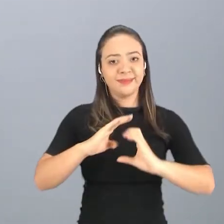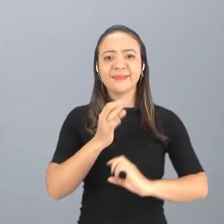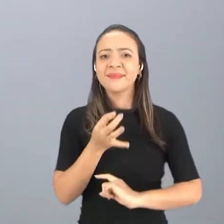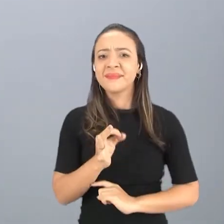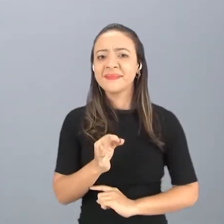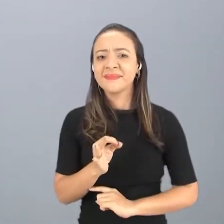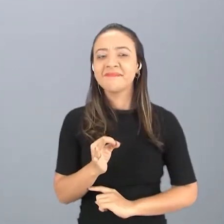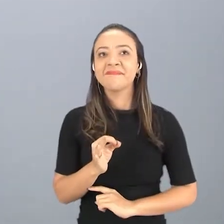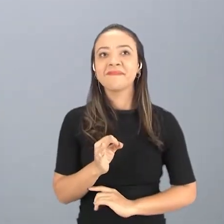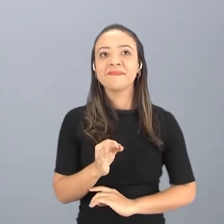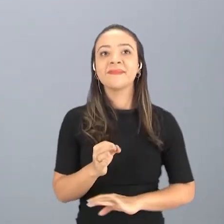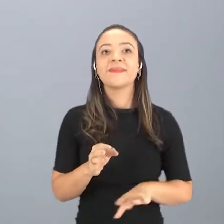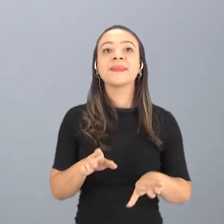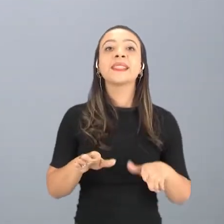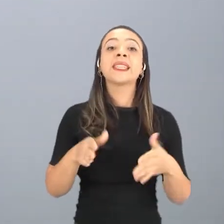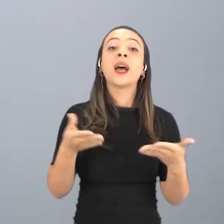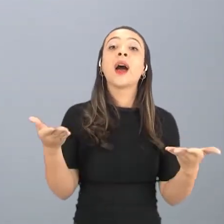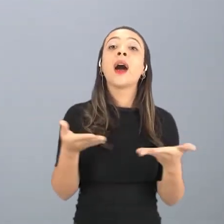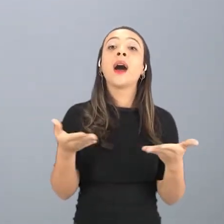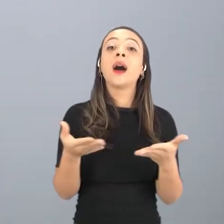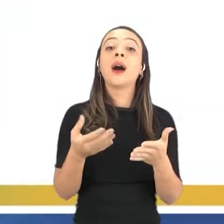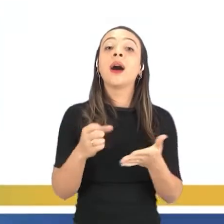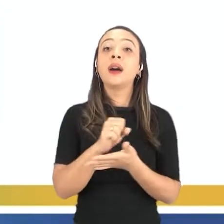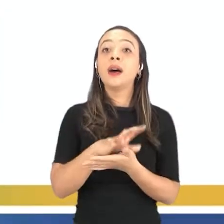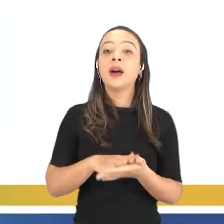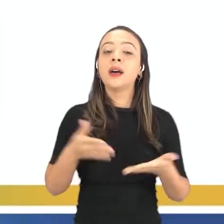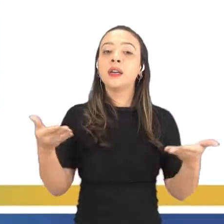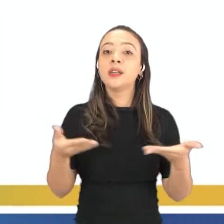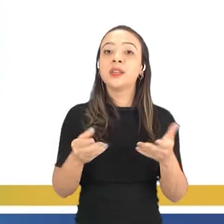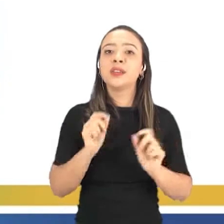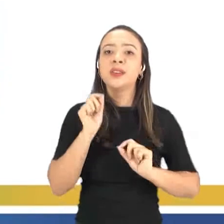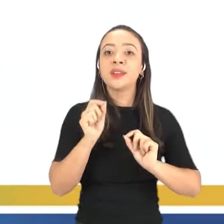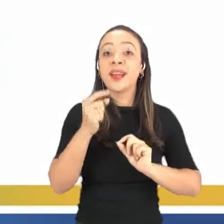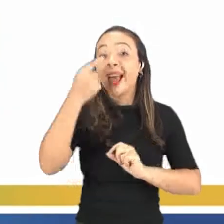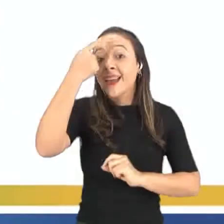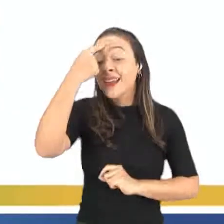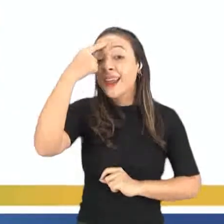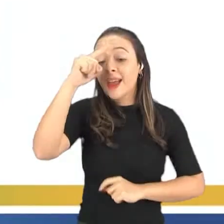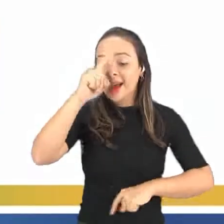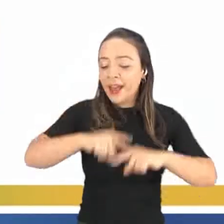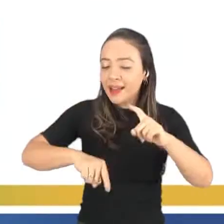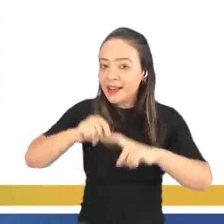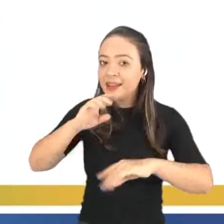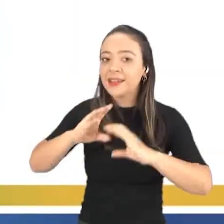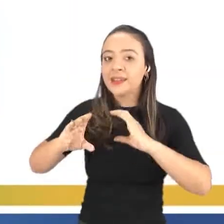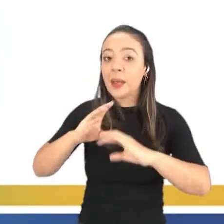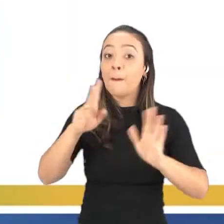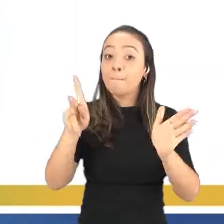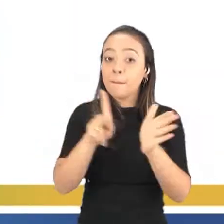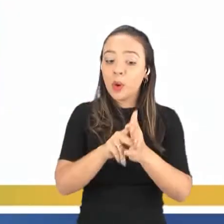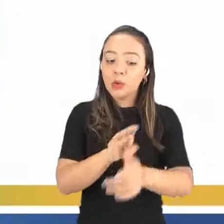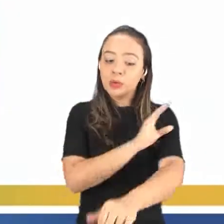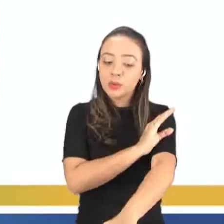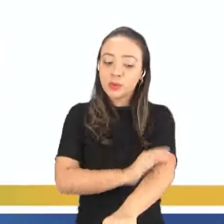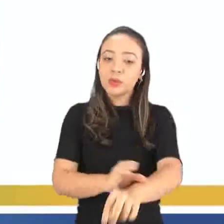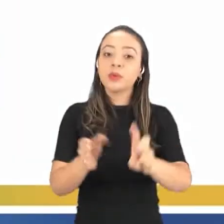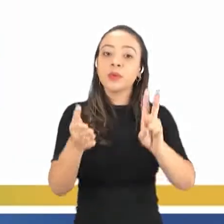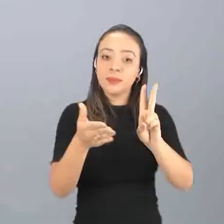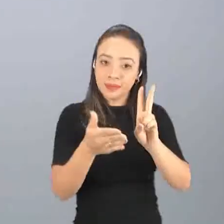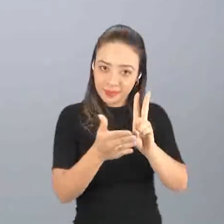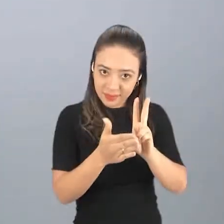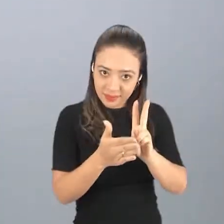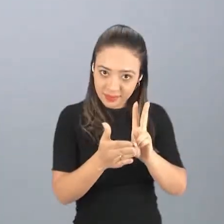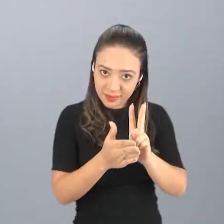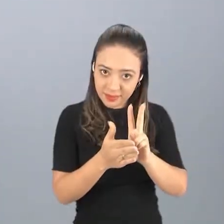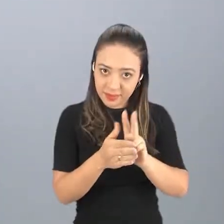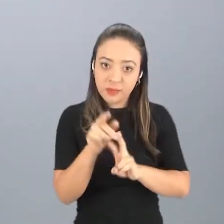certo? E a nossa atividade de hoje é a criação de um instrumento musical da cultura indígena. Isso mesmo,